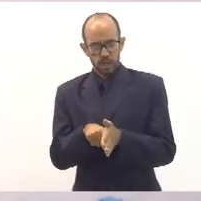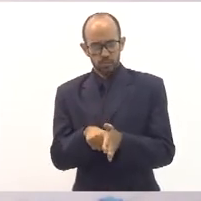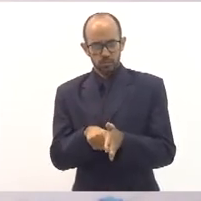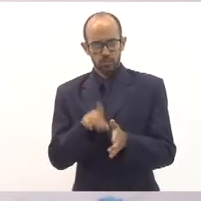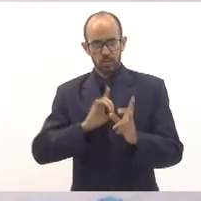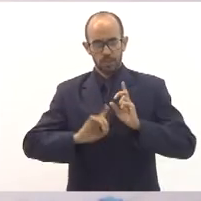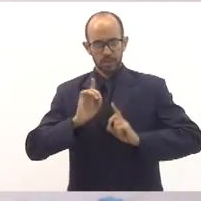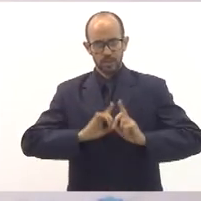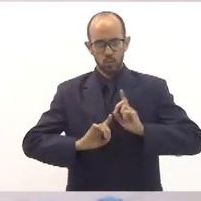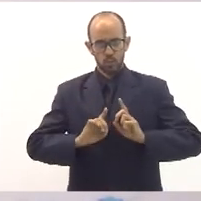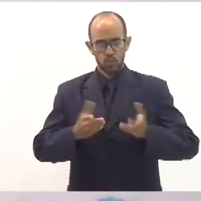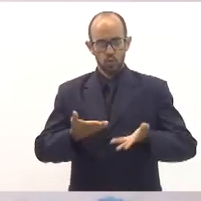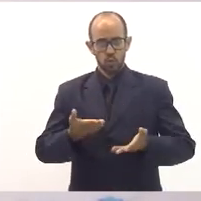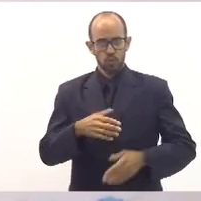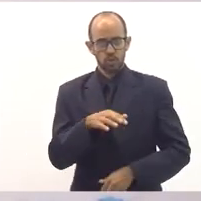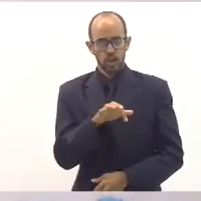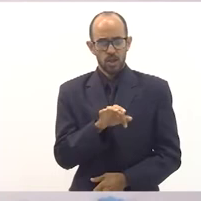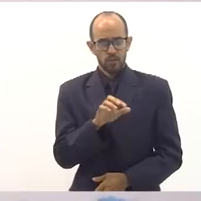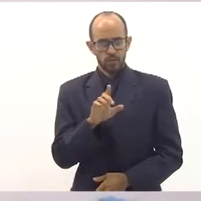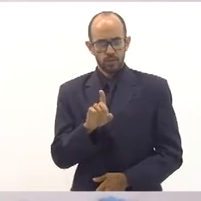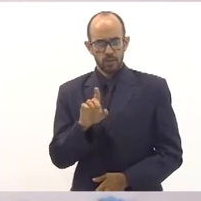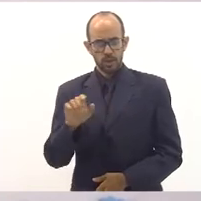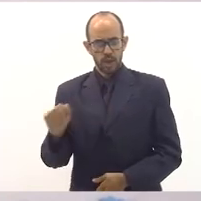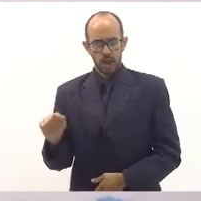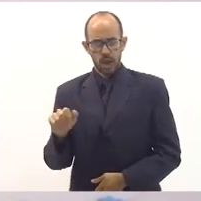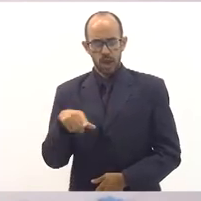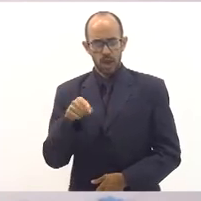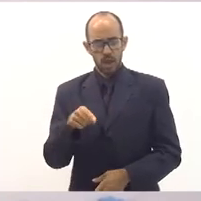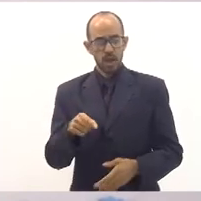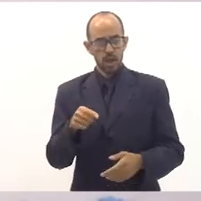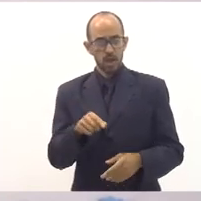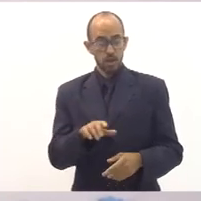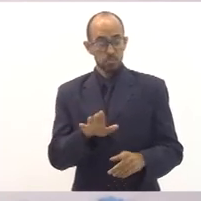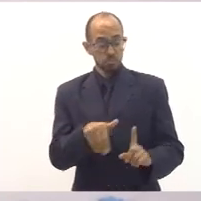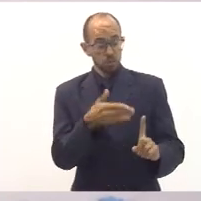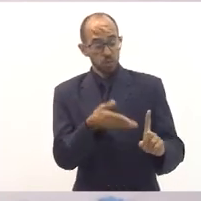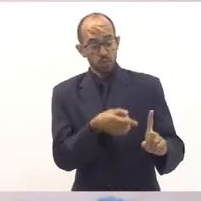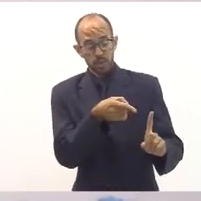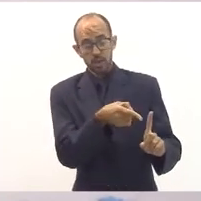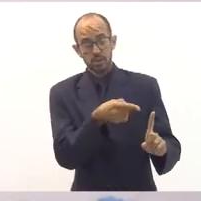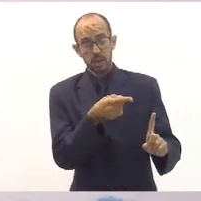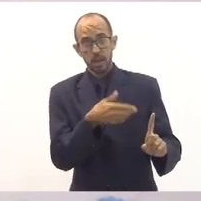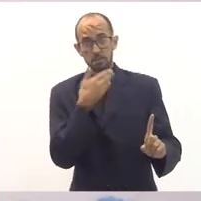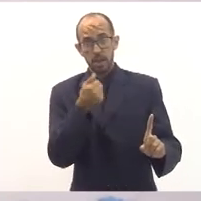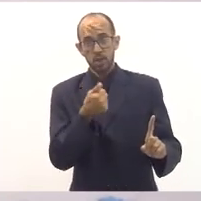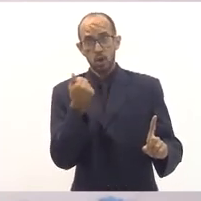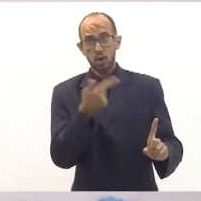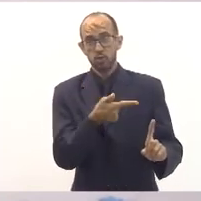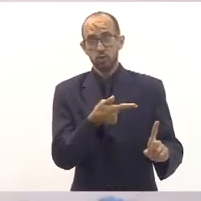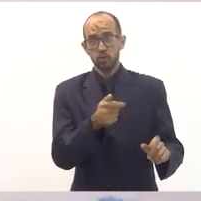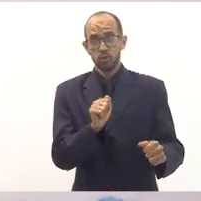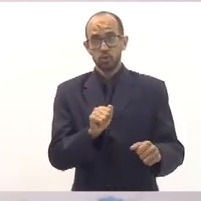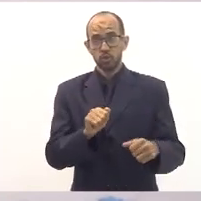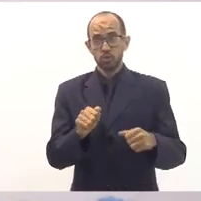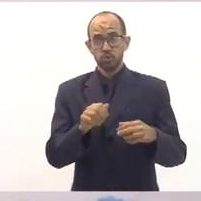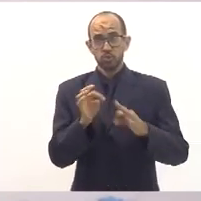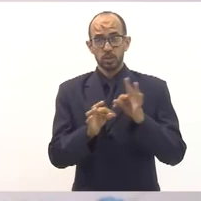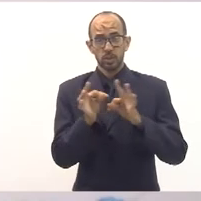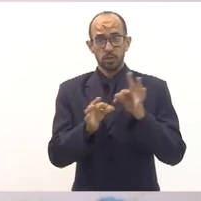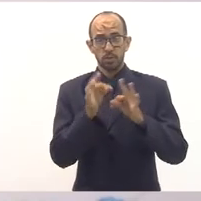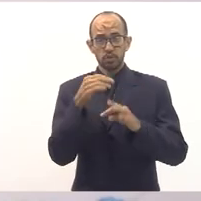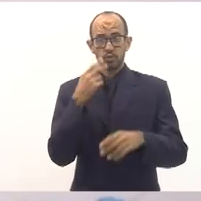e hoje à efe de e nos Estados Unidos reconhece que a pessoa se Dina tem resultados melhores do que as tratamento de